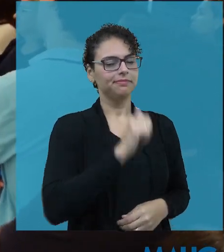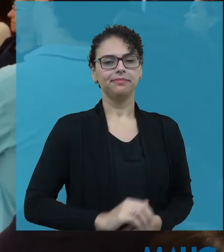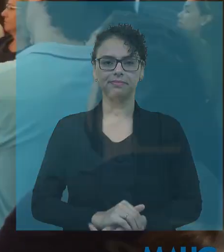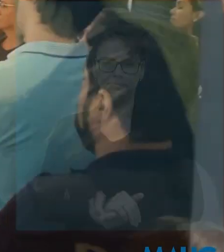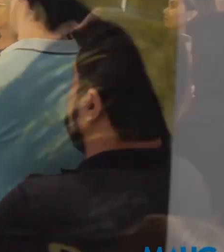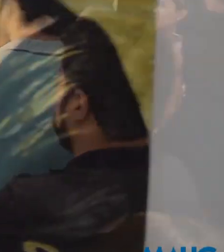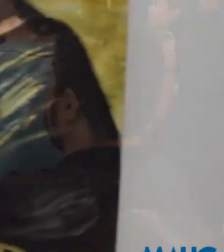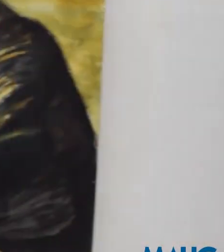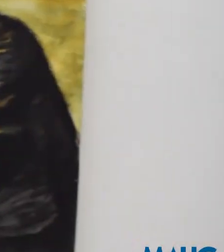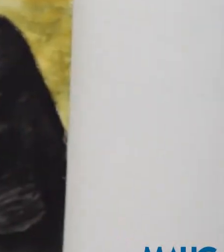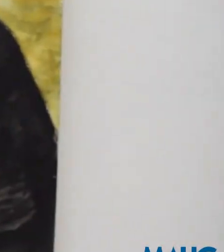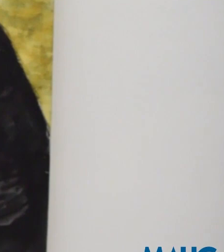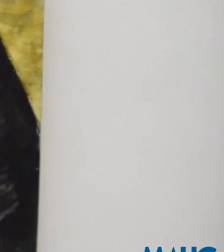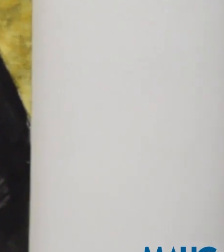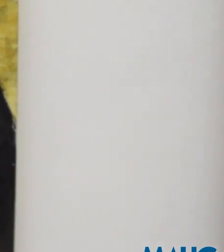artistas mulheres.